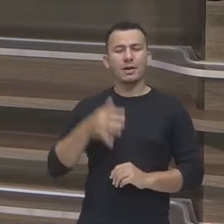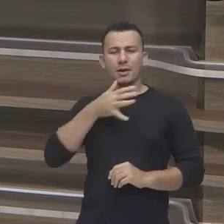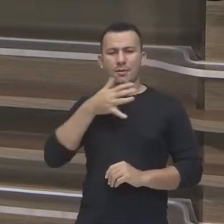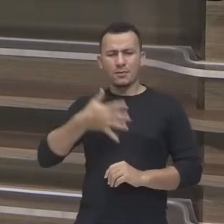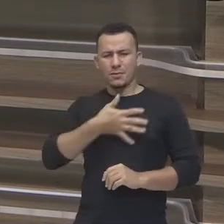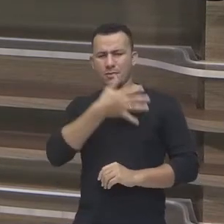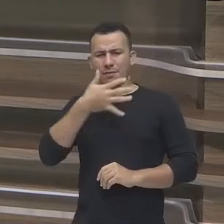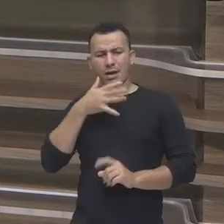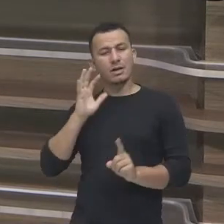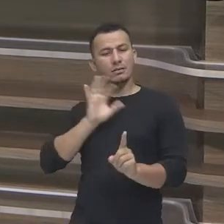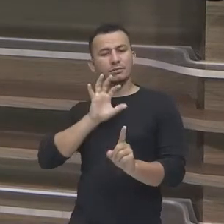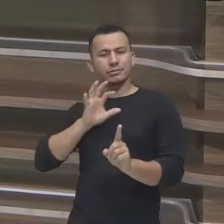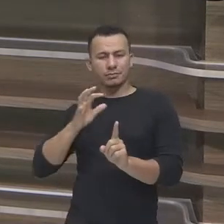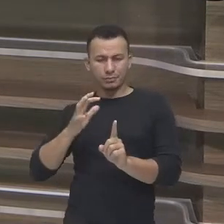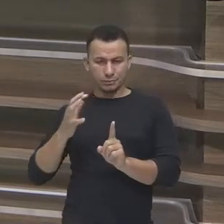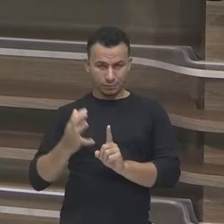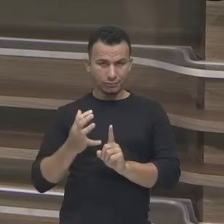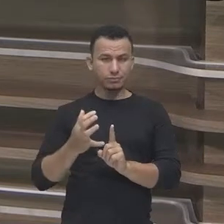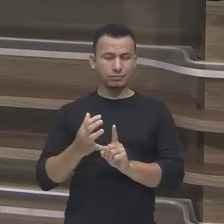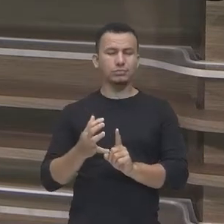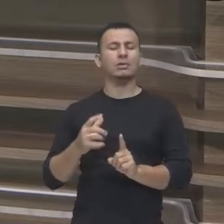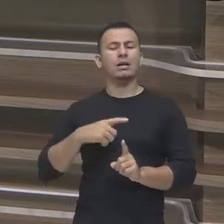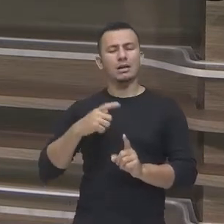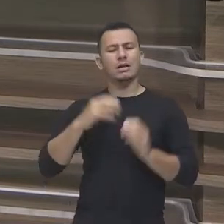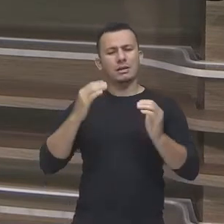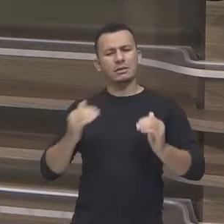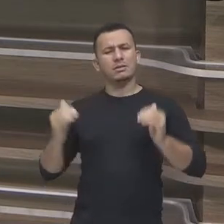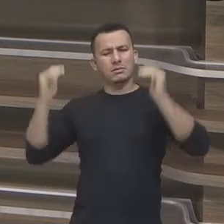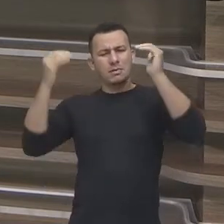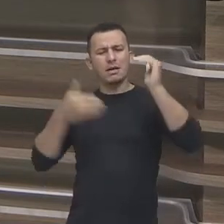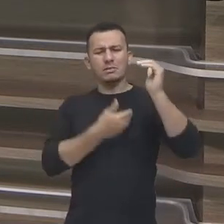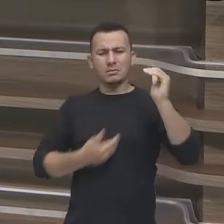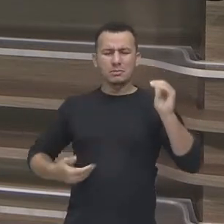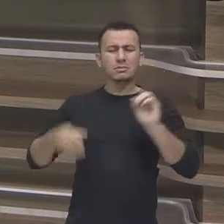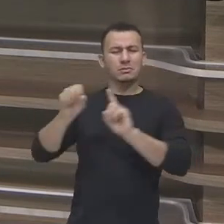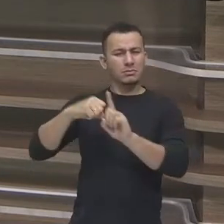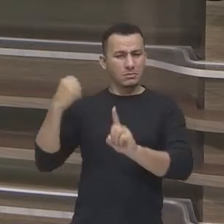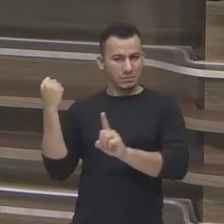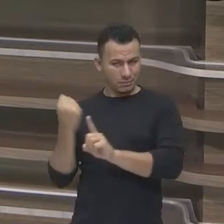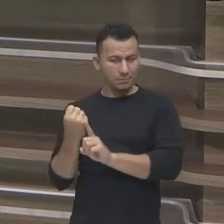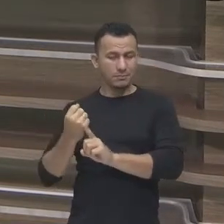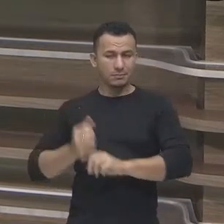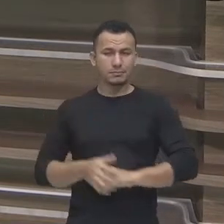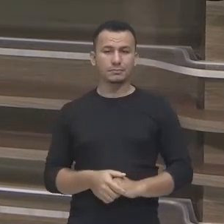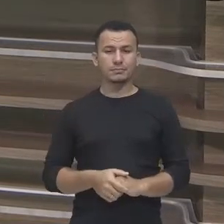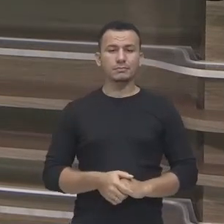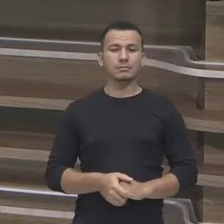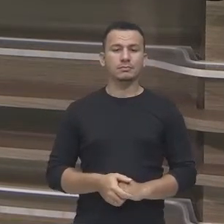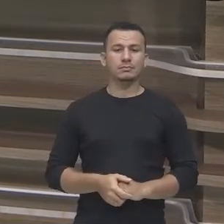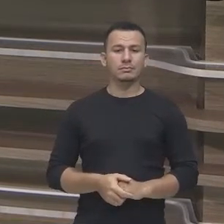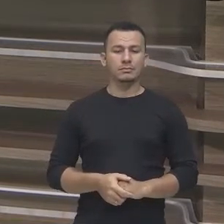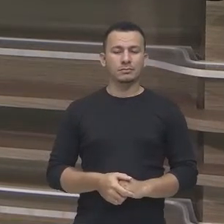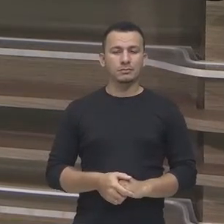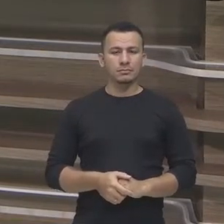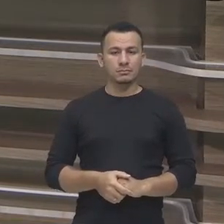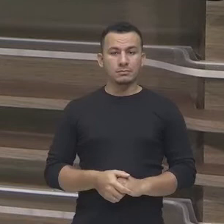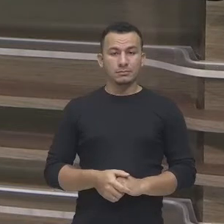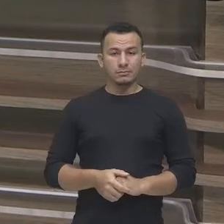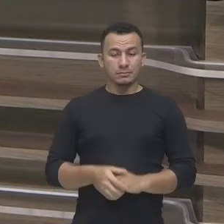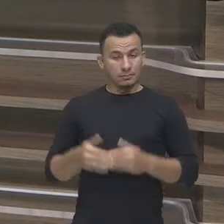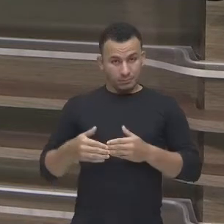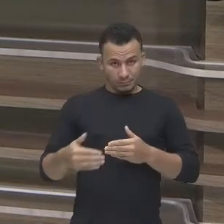ali, o país governado nos moldes socialistas e tudo mais, né? Vamos continuar